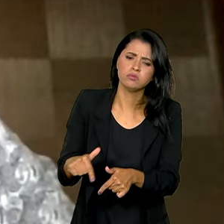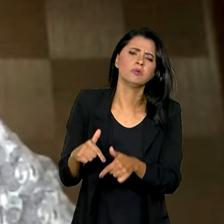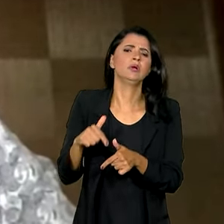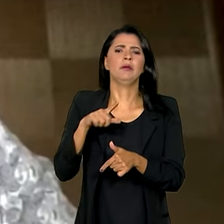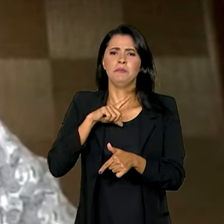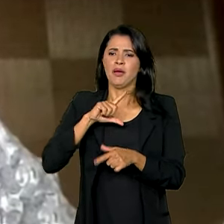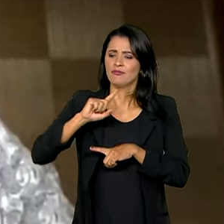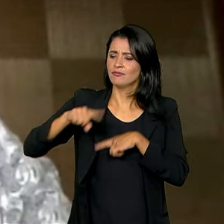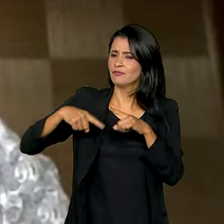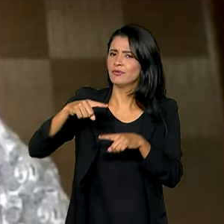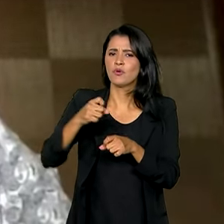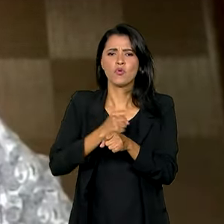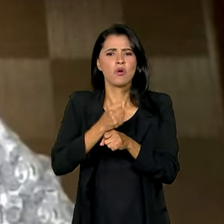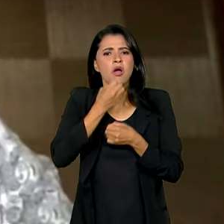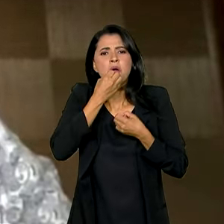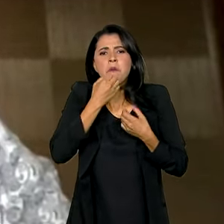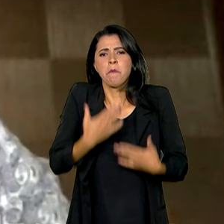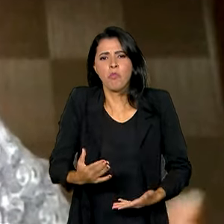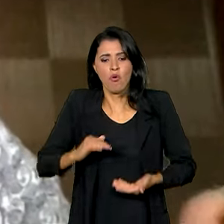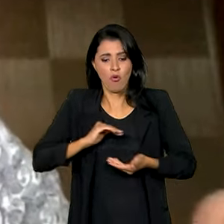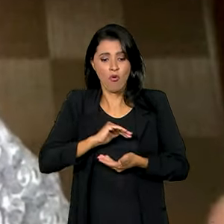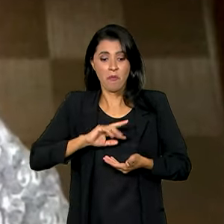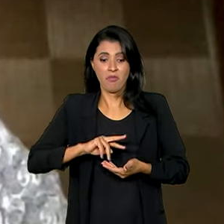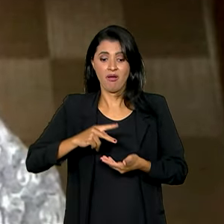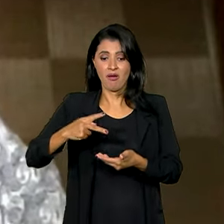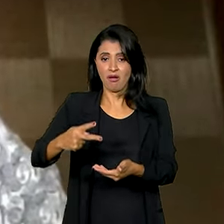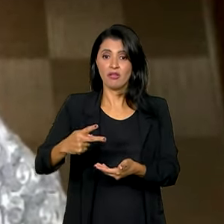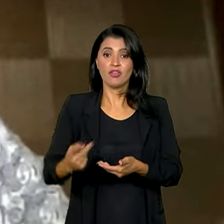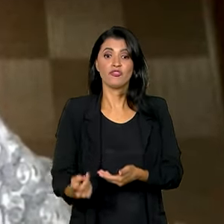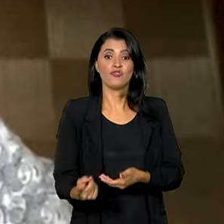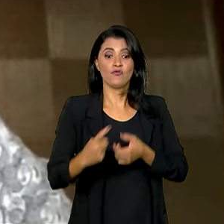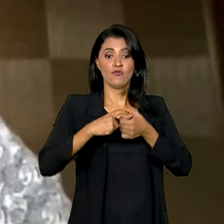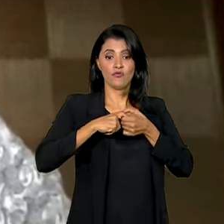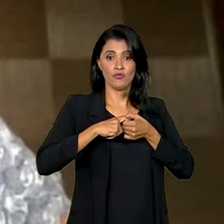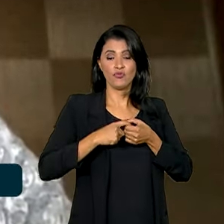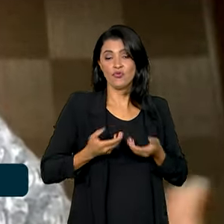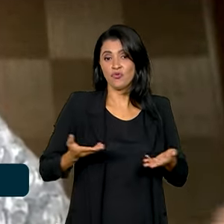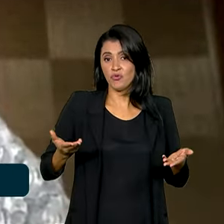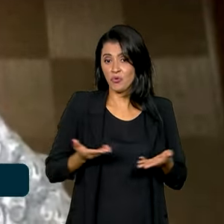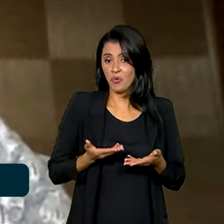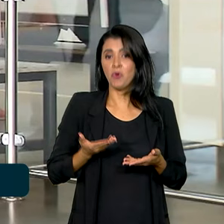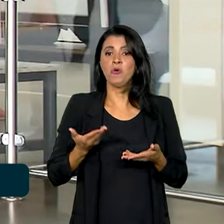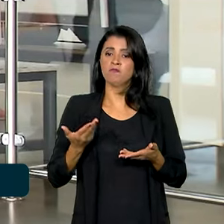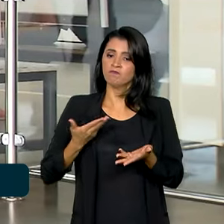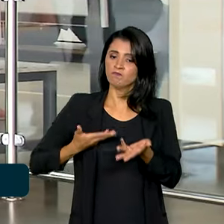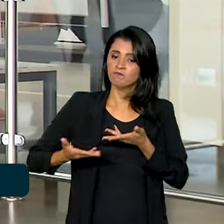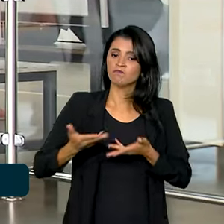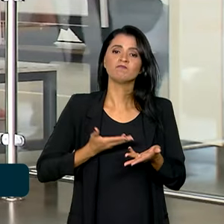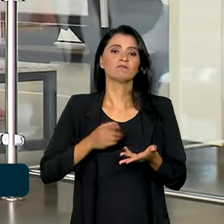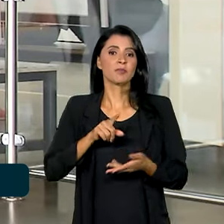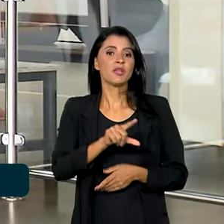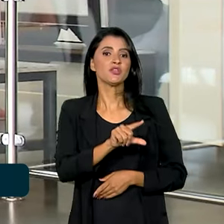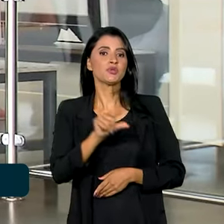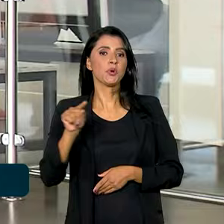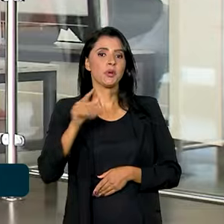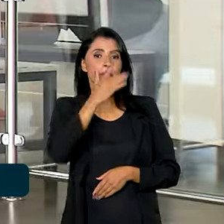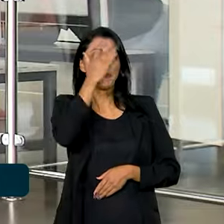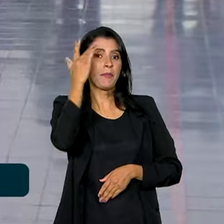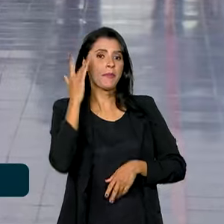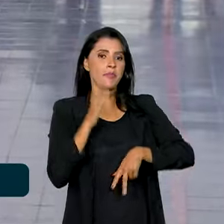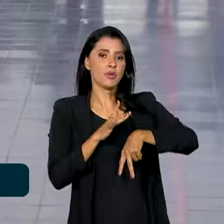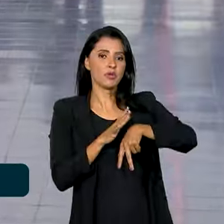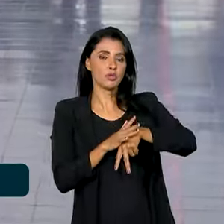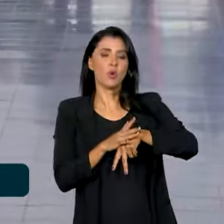muito sucesso. Foi um ano bom para o transplante, foi um ano de retomada, um ano de engajamento. A escolha do paciente que